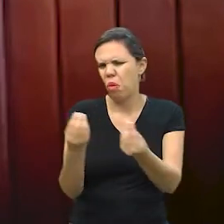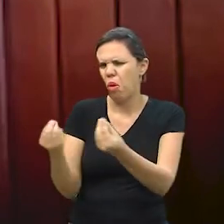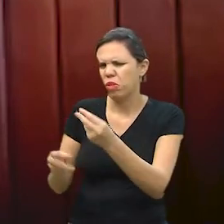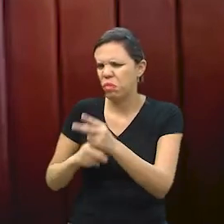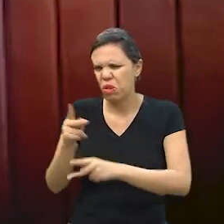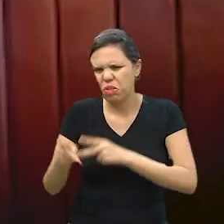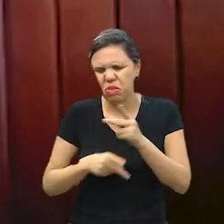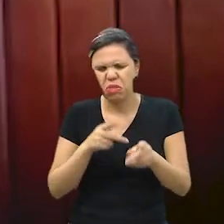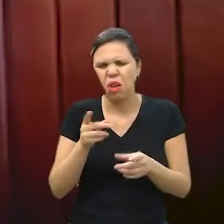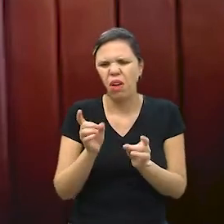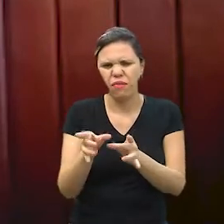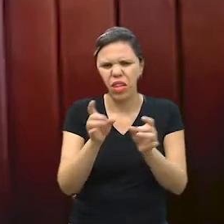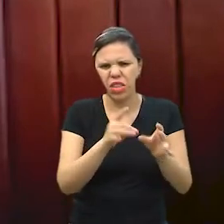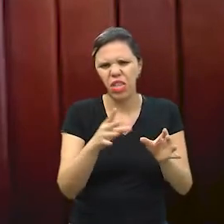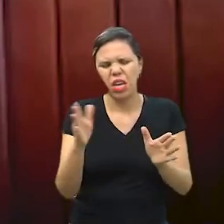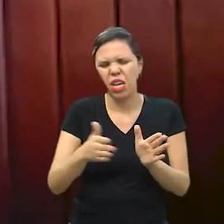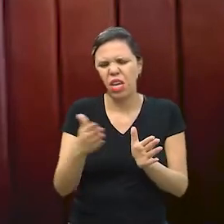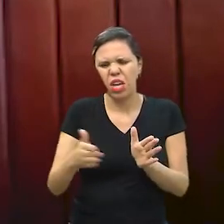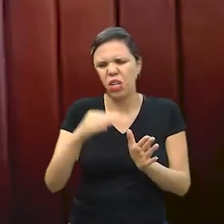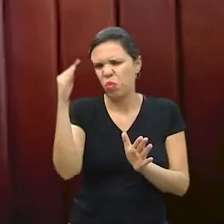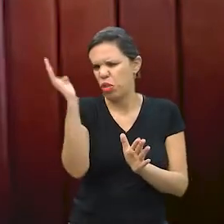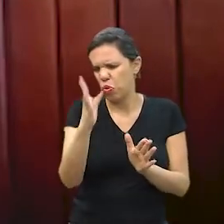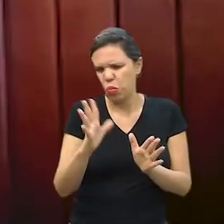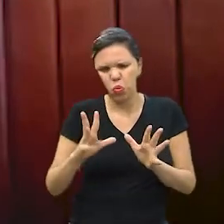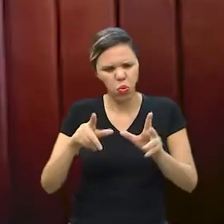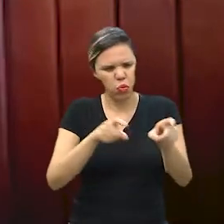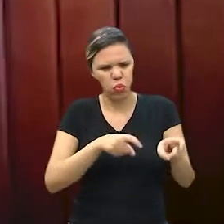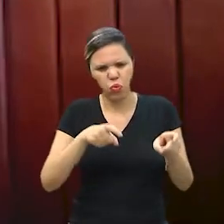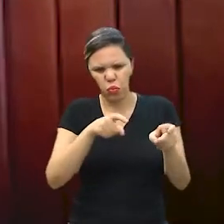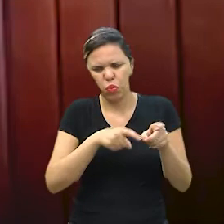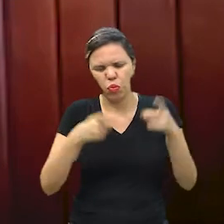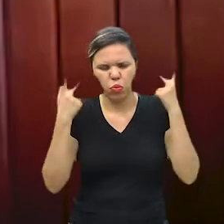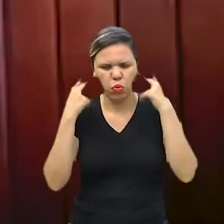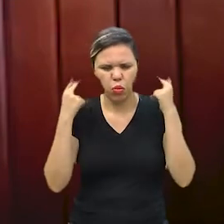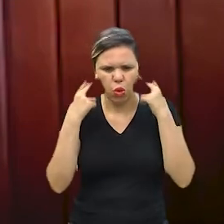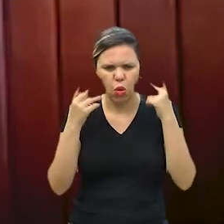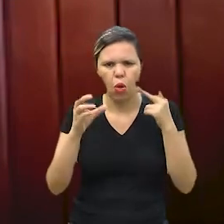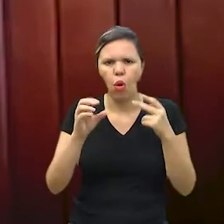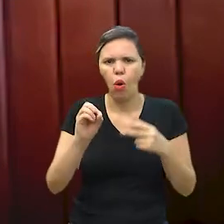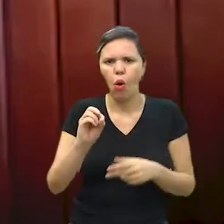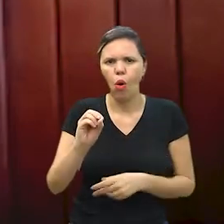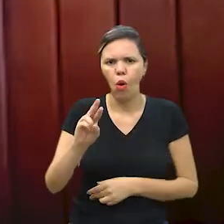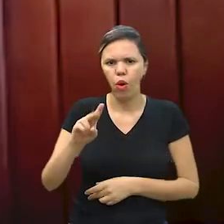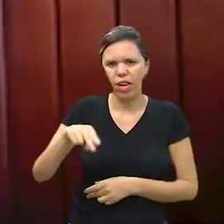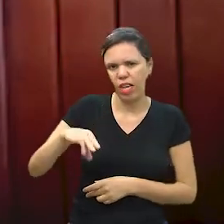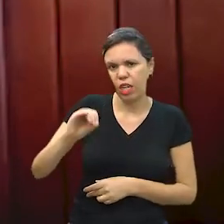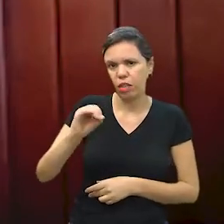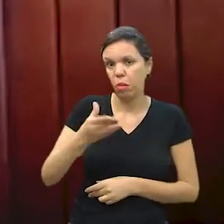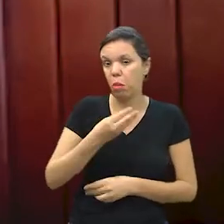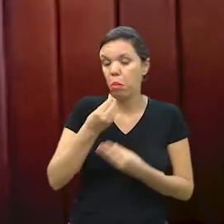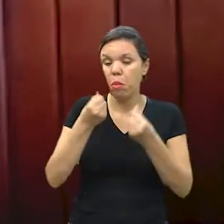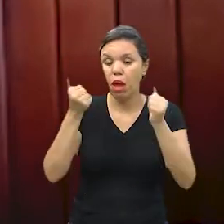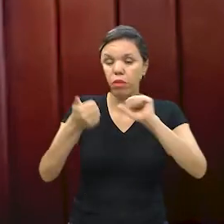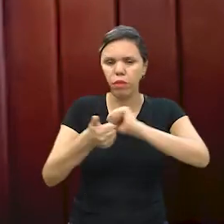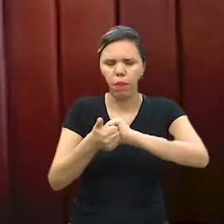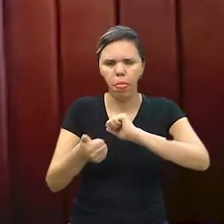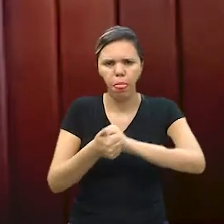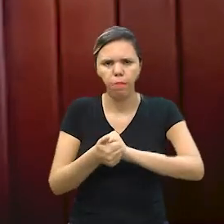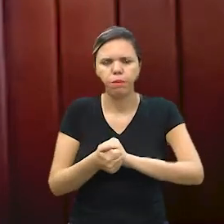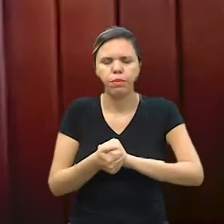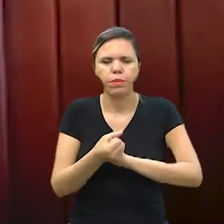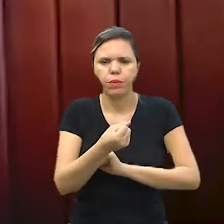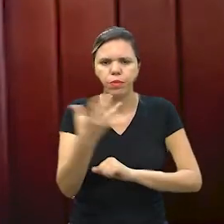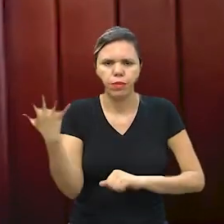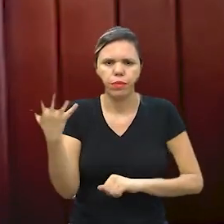produtores produzindo alimentos no Brasil todo, produzindo muitas vezes com muito mais qualidade, muito mais volume do que a